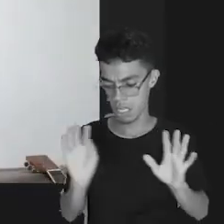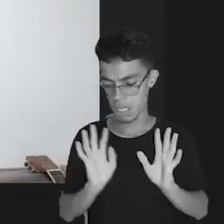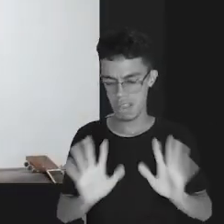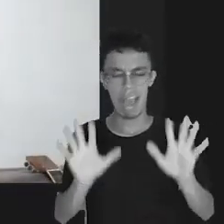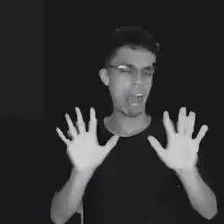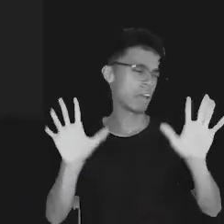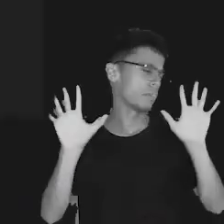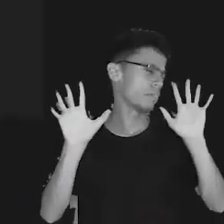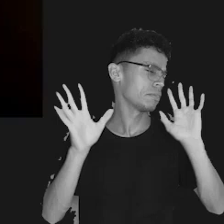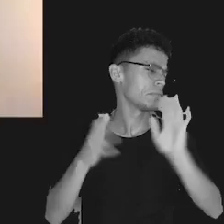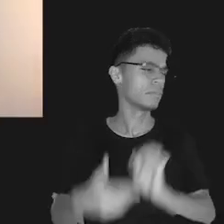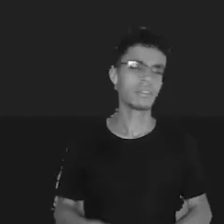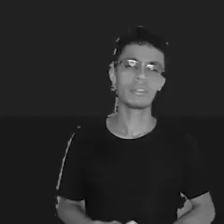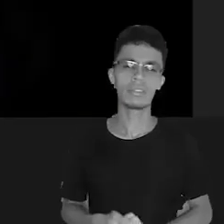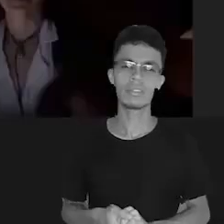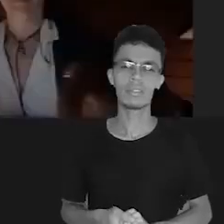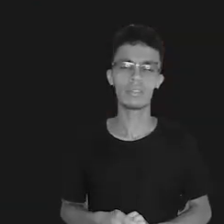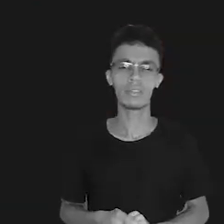é demais.